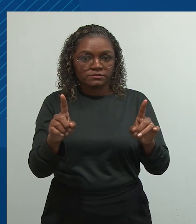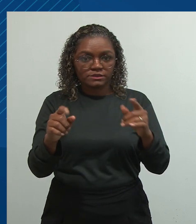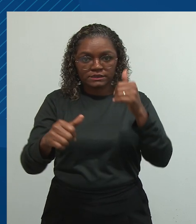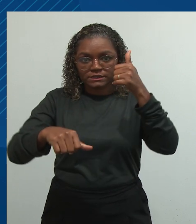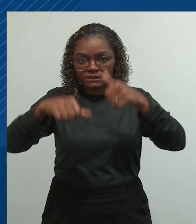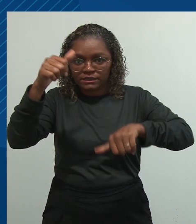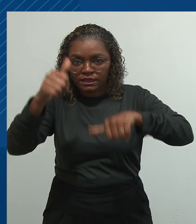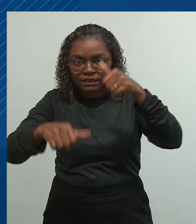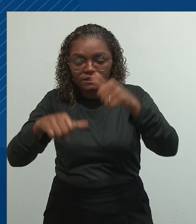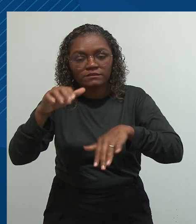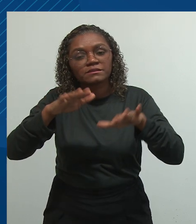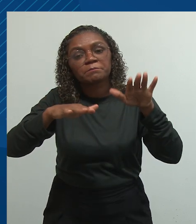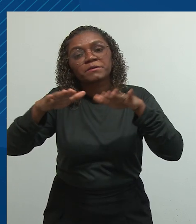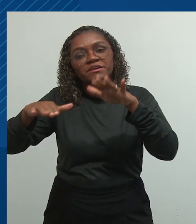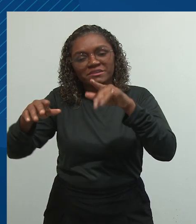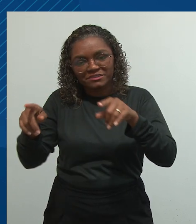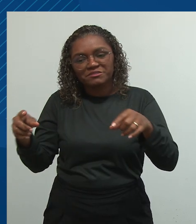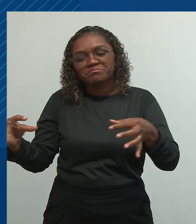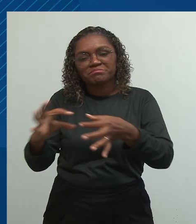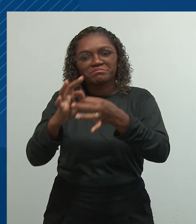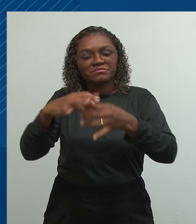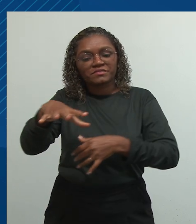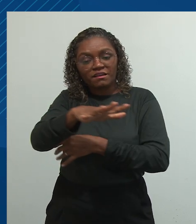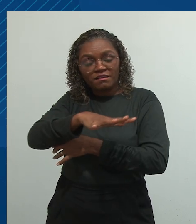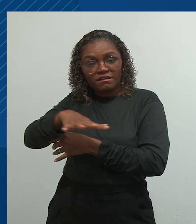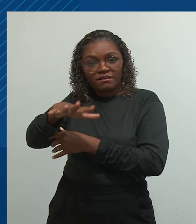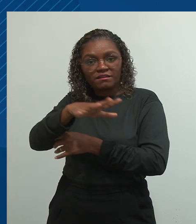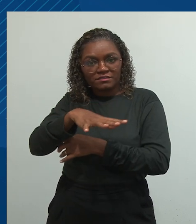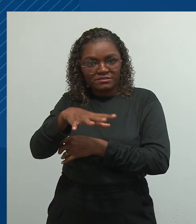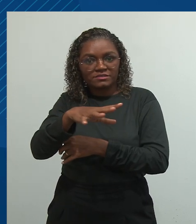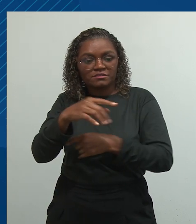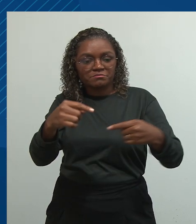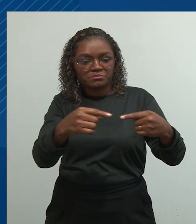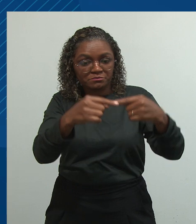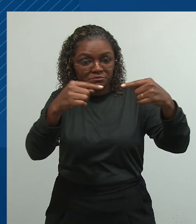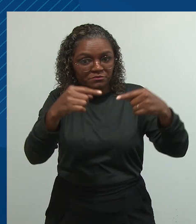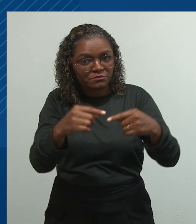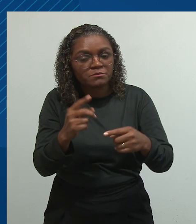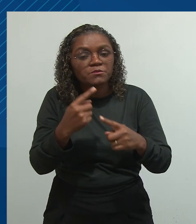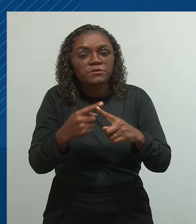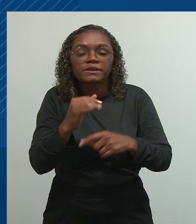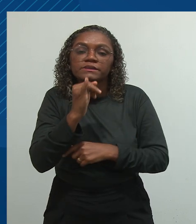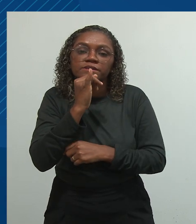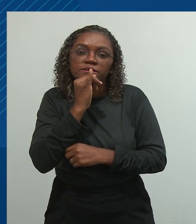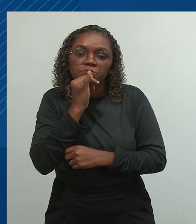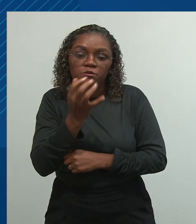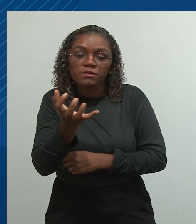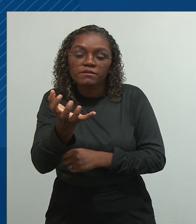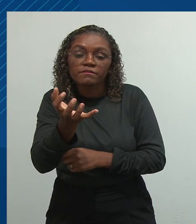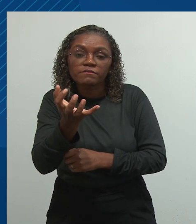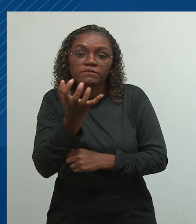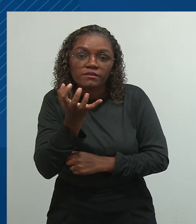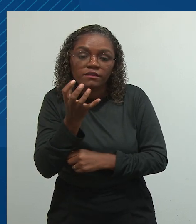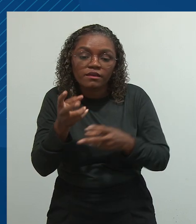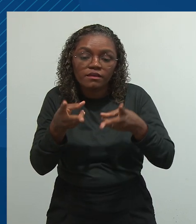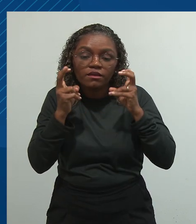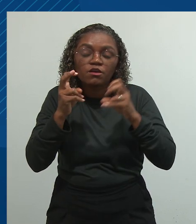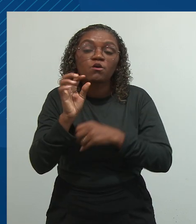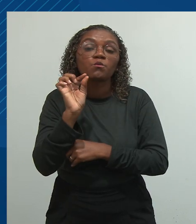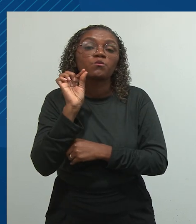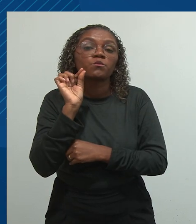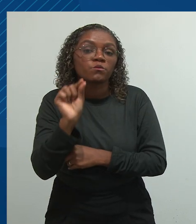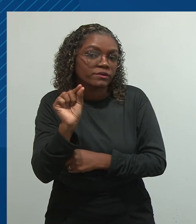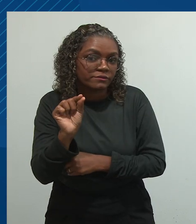vai também um pouco de cada ciências, né? E a análise ele parte ali do que você quer, o que você quer identificar